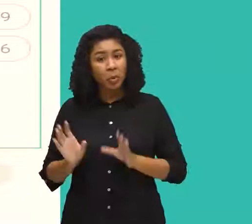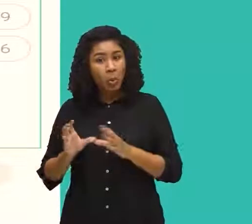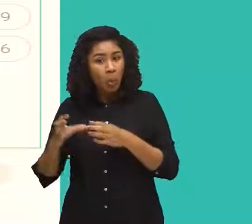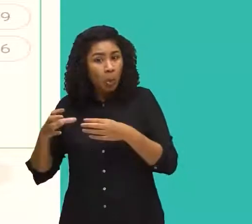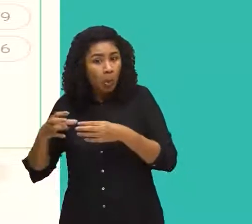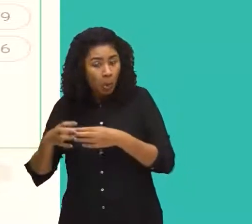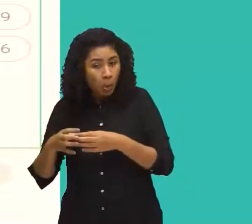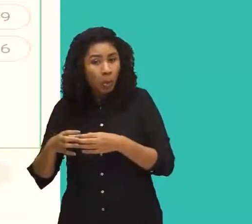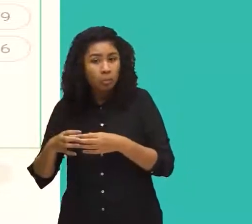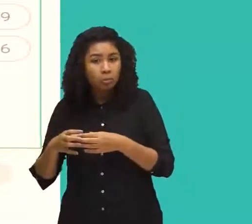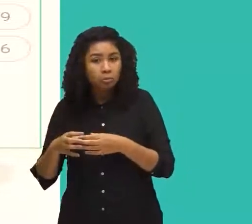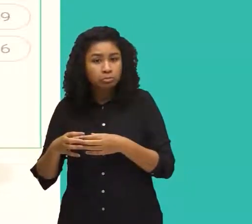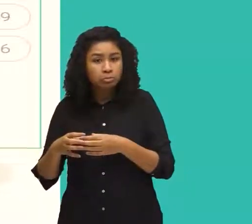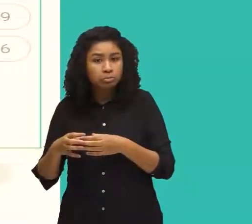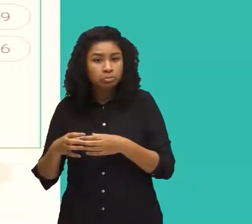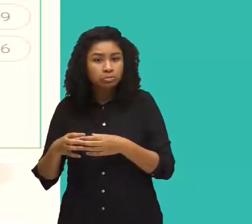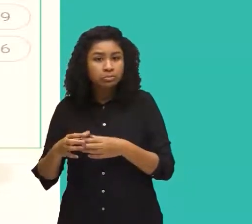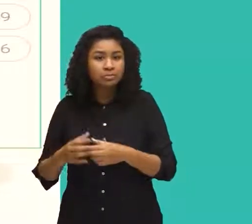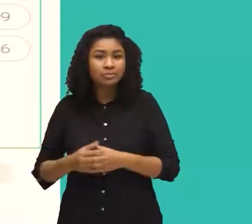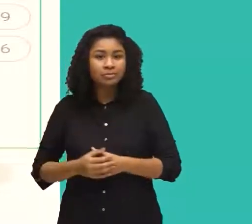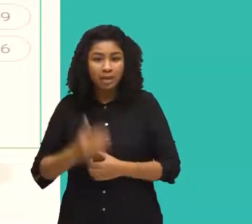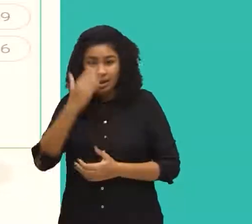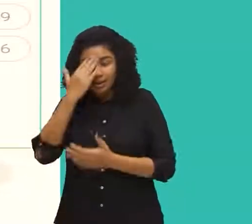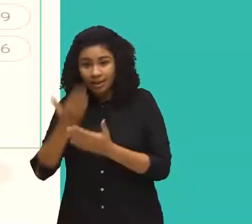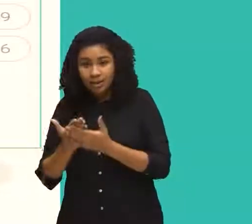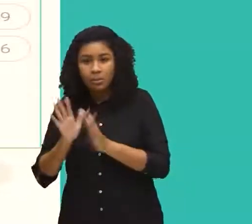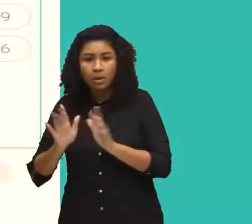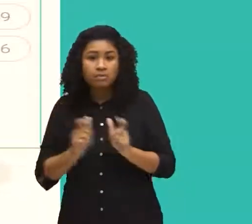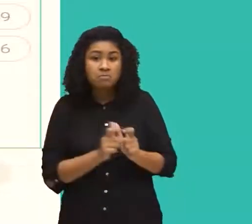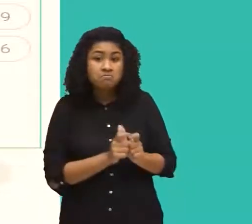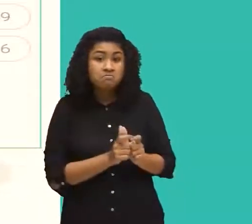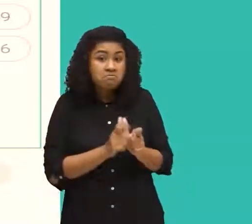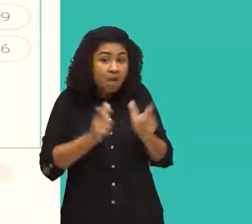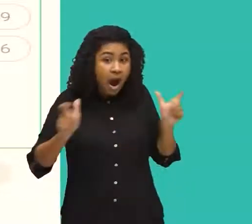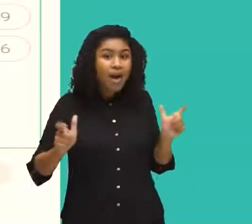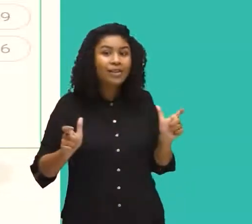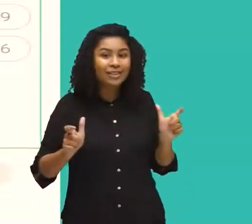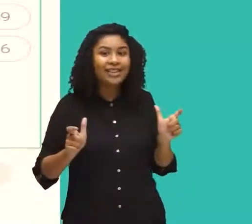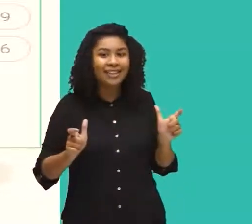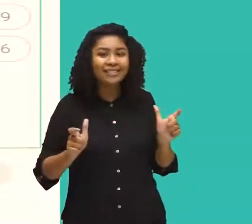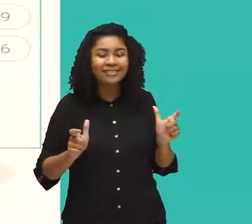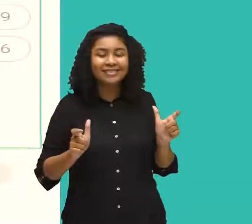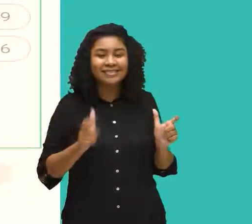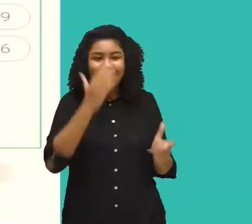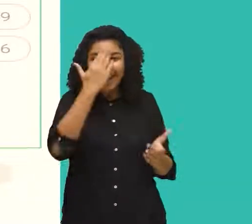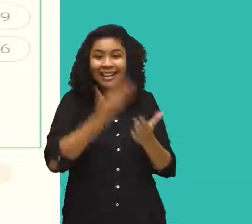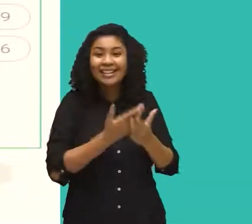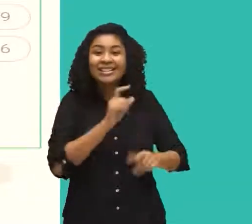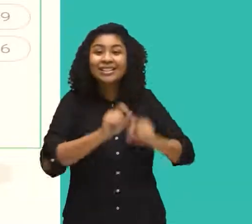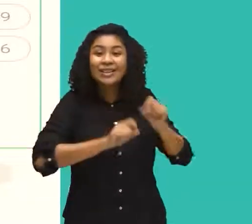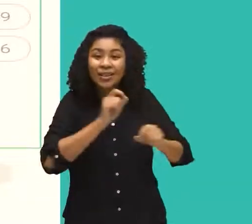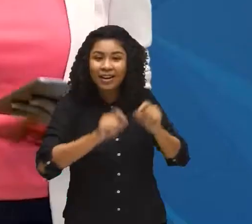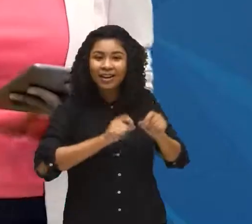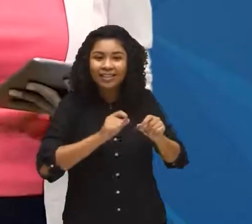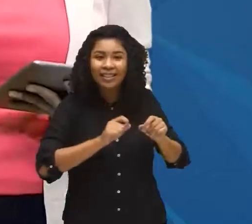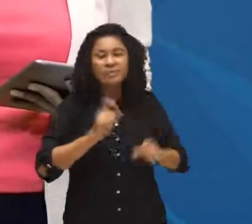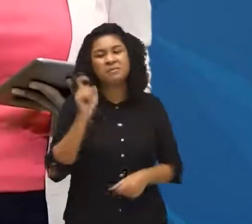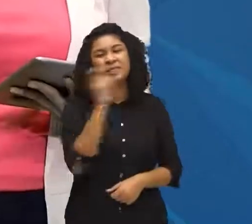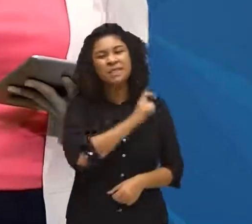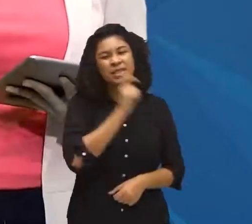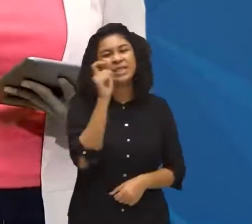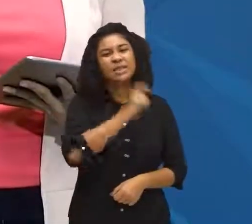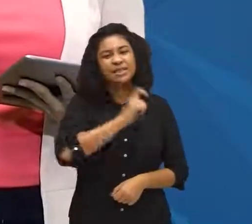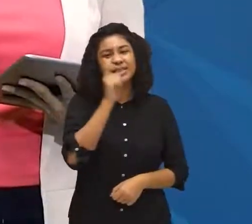maioria ainda acredita que é fake, que é mentira. E o gabarito para vocês, olha só, eu trago aqui.